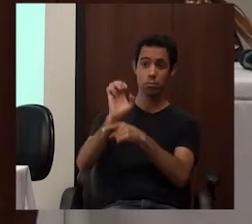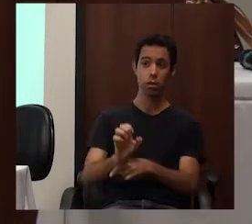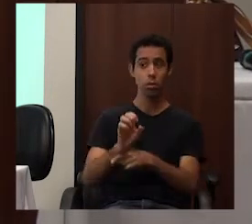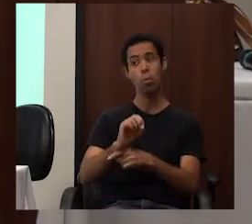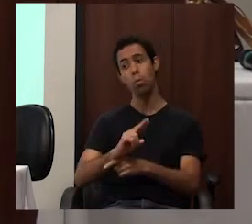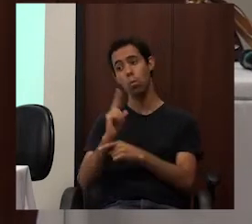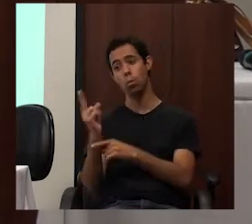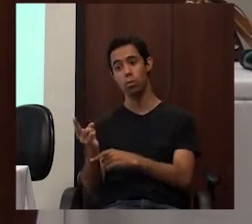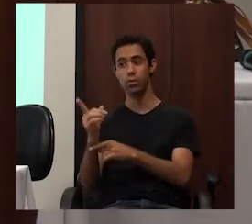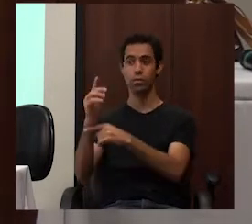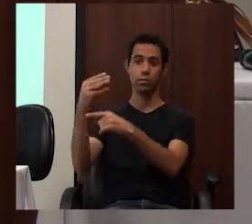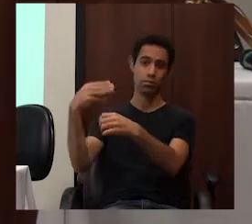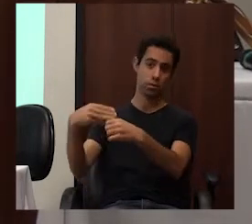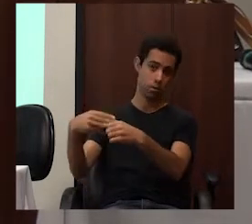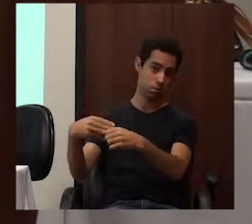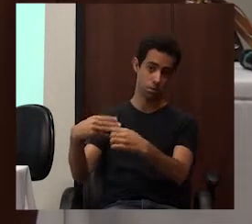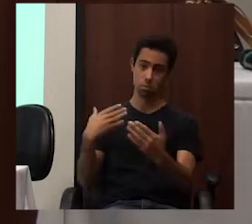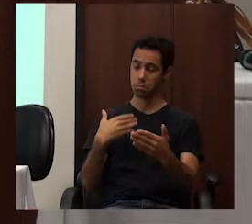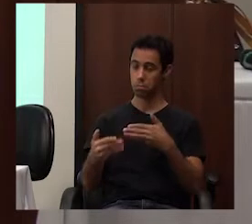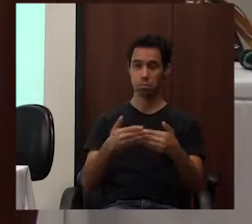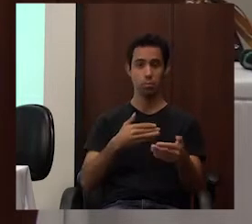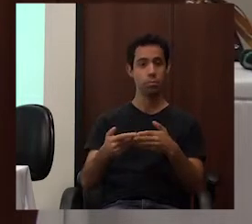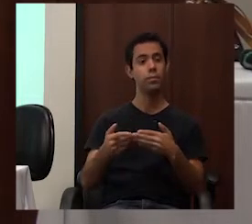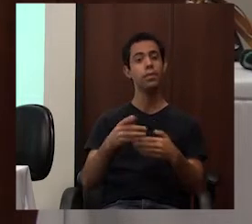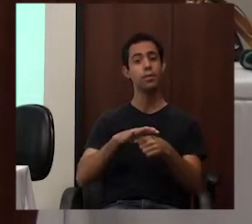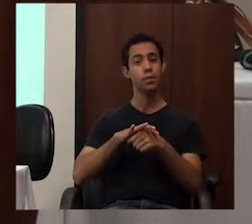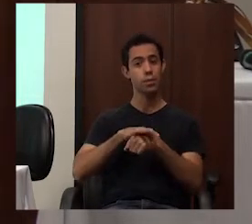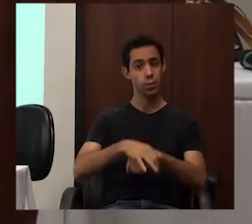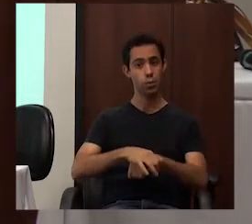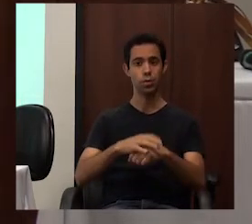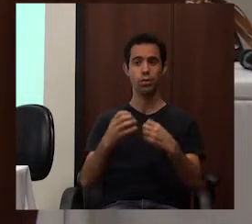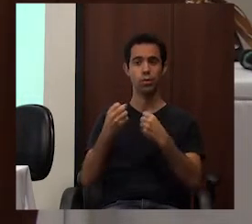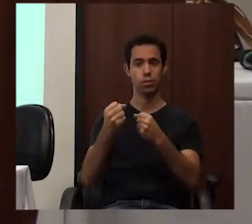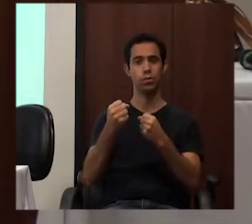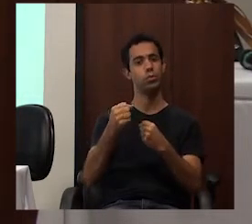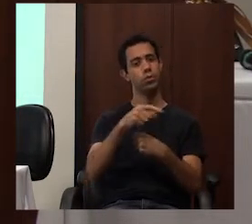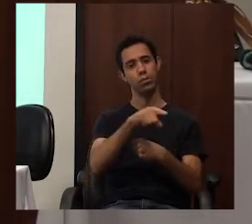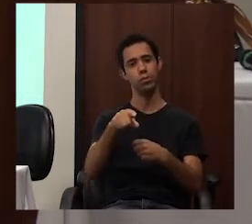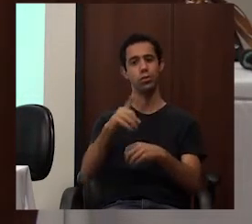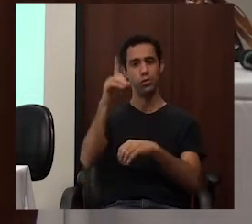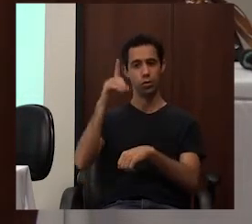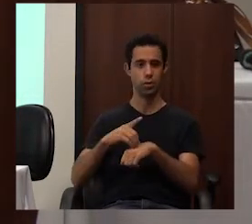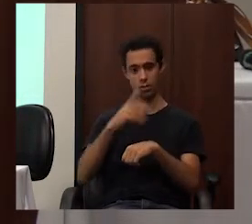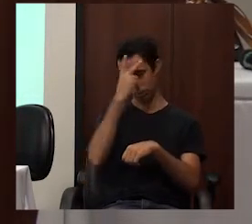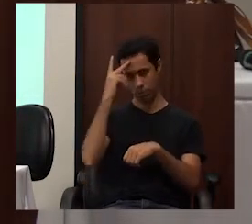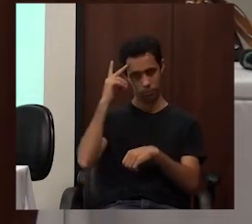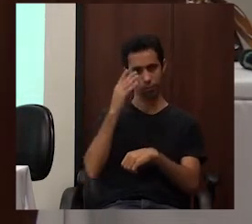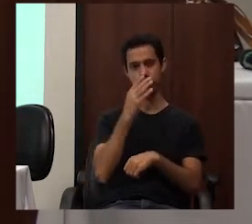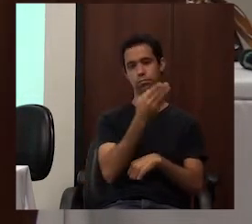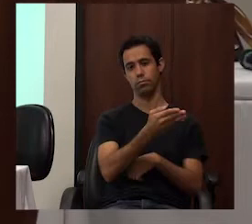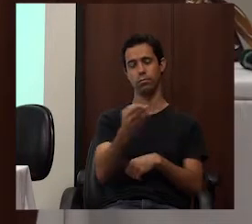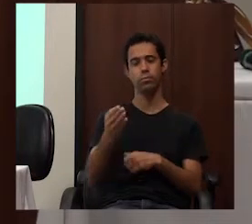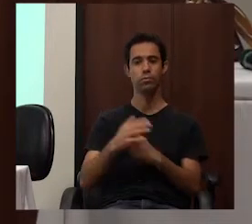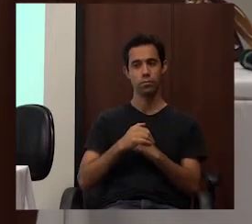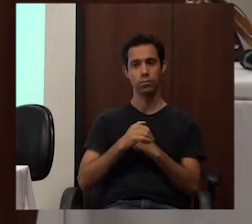município, que visem assegurar esses direitos fundamentais das pessoas especiais. Em todas as ações relativas